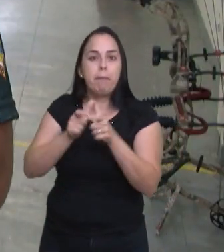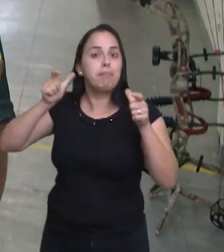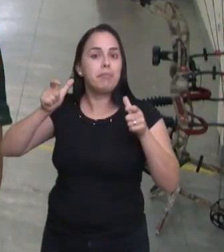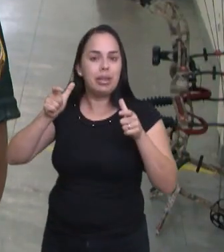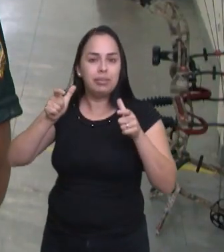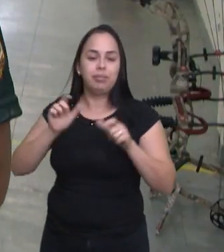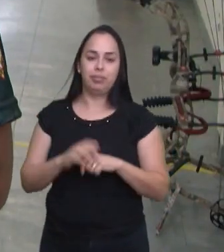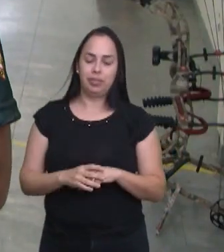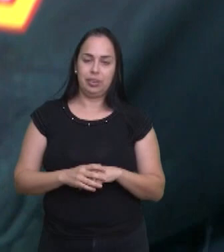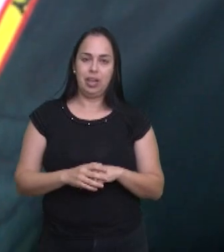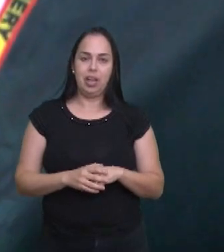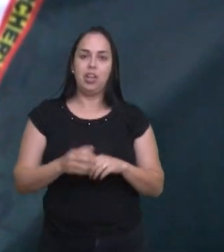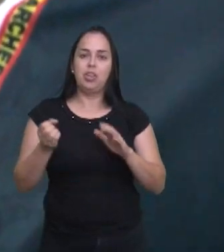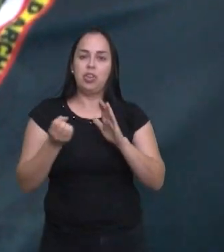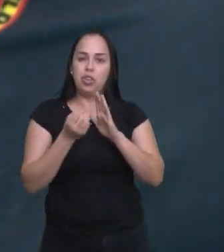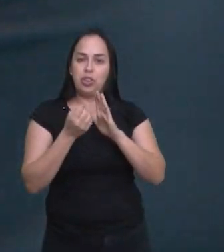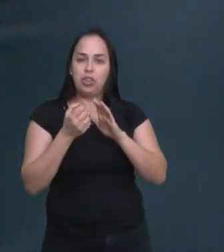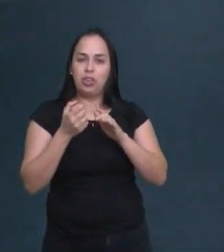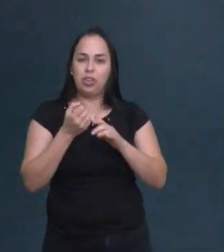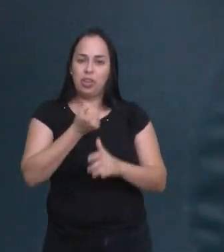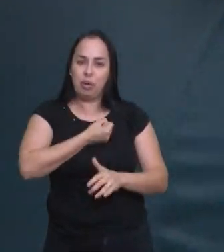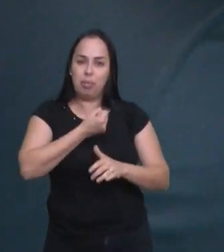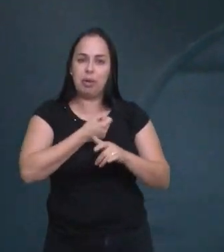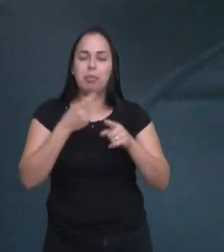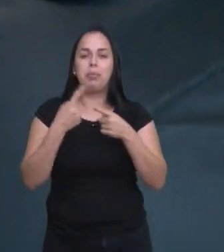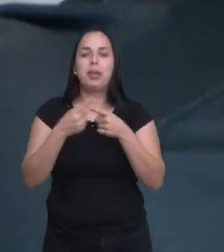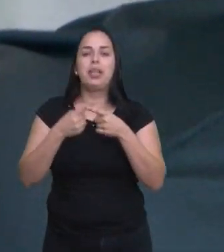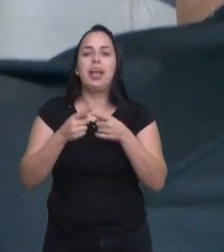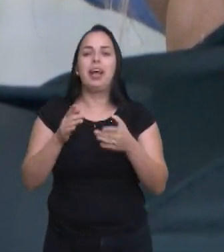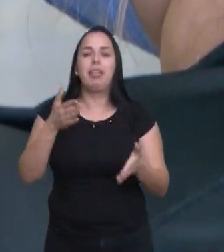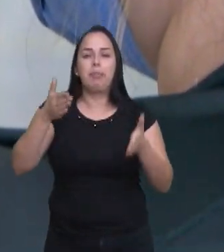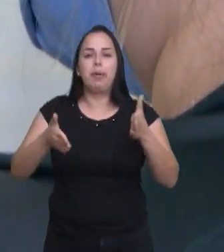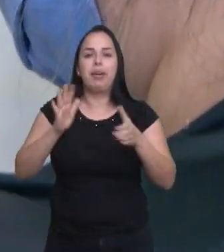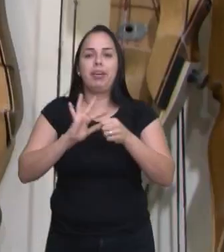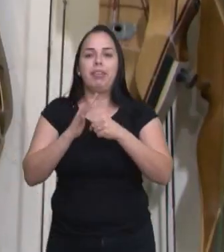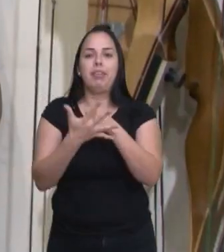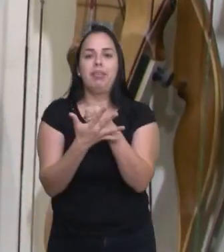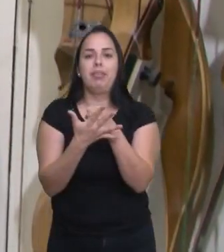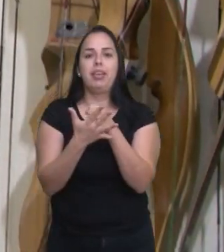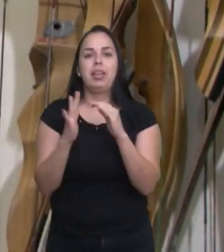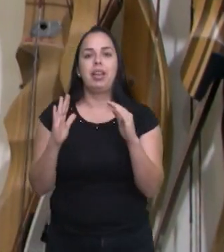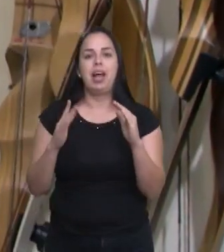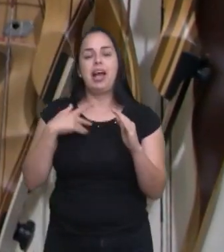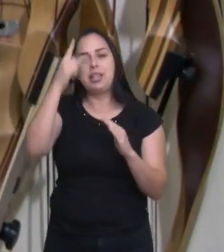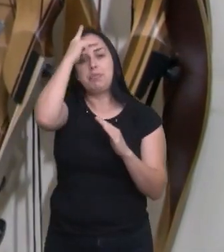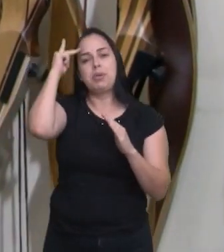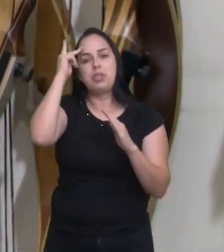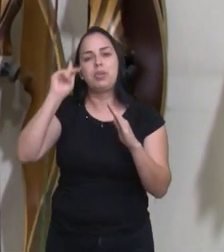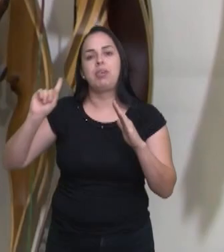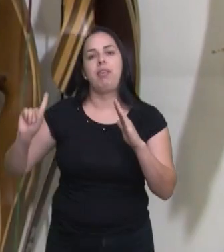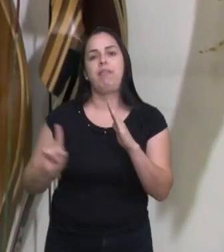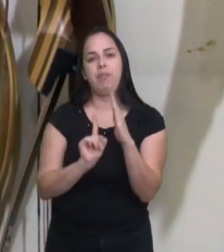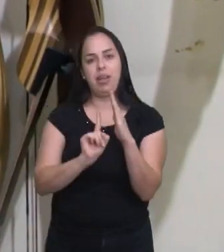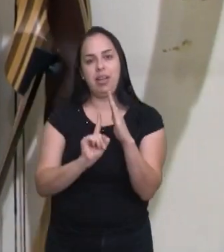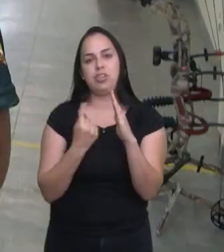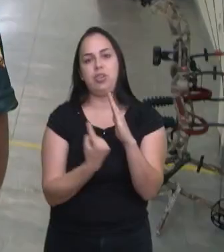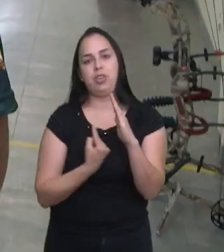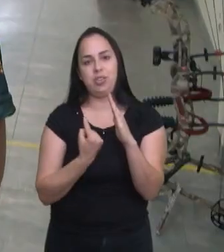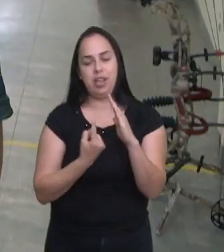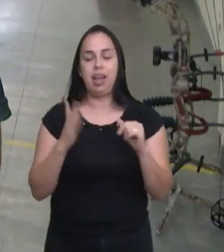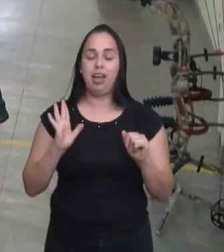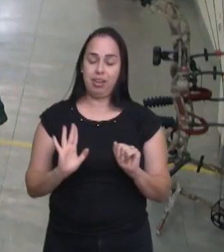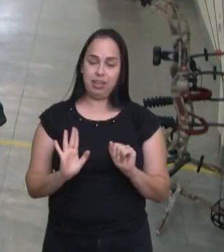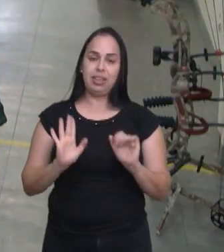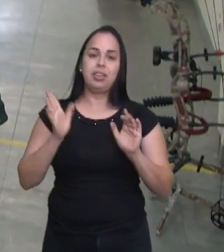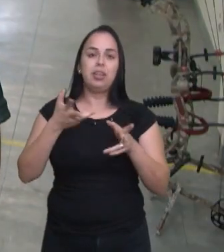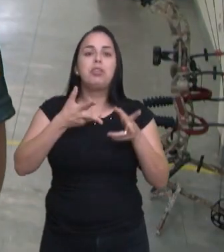nos últimos meses, número que pode ter sido impulsionado pela pandemia e pelo longo período de isolamento social. Isso foi uma